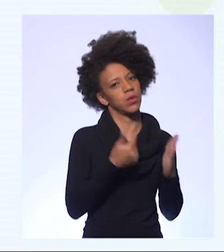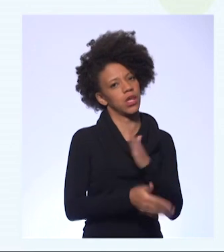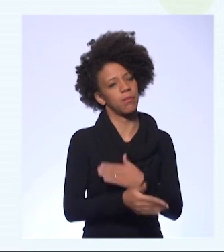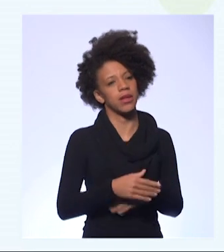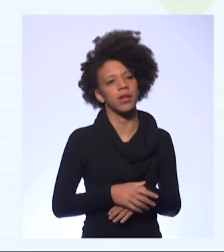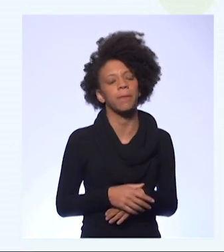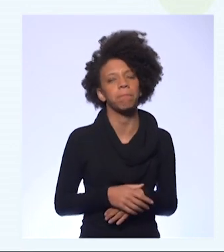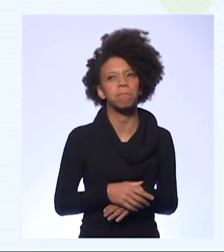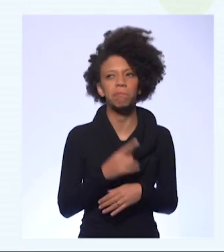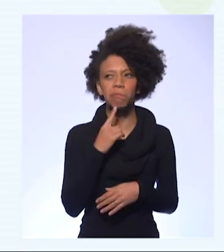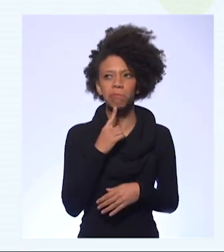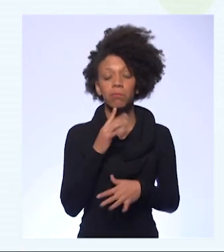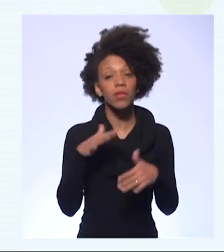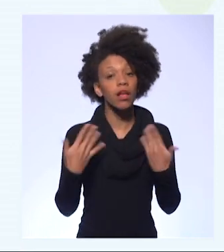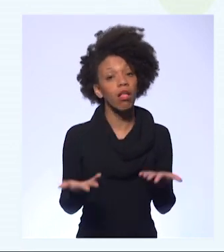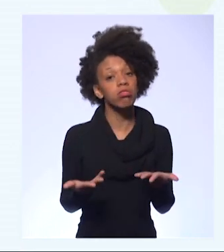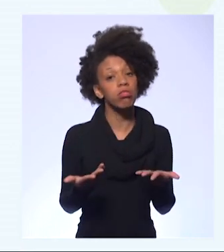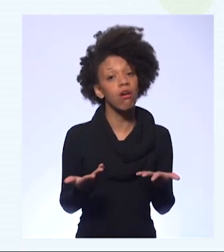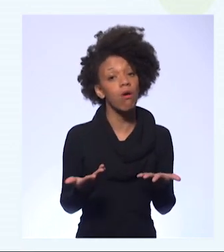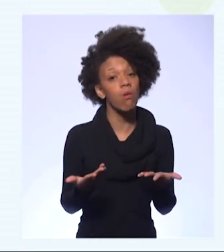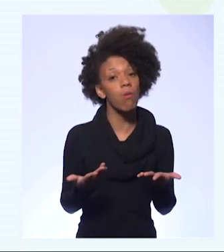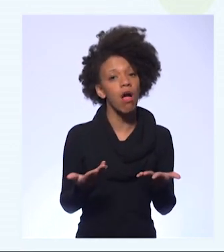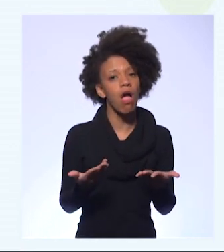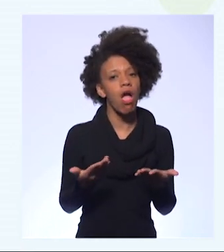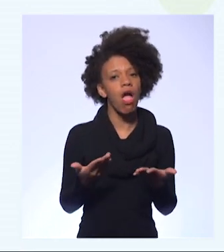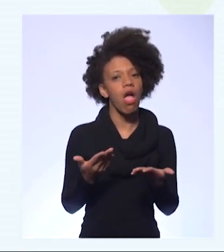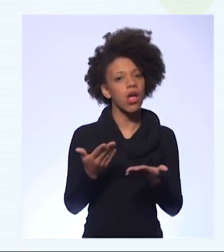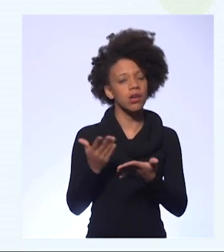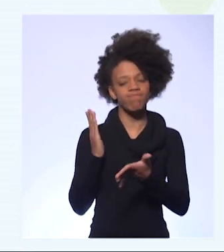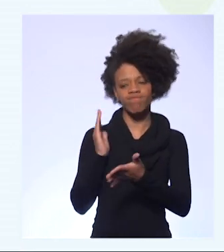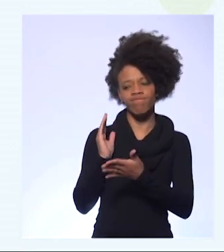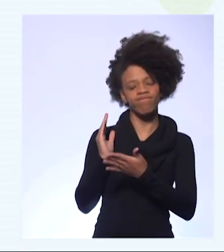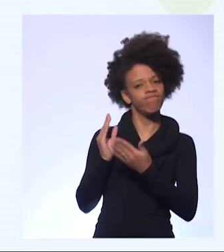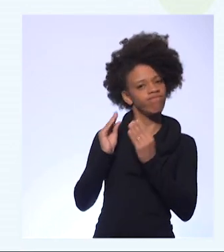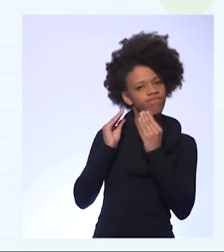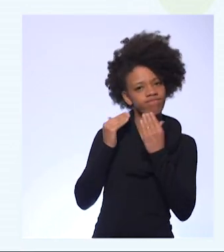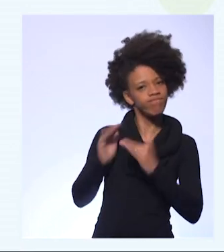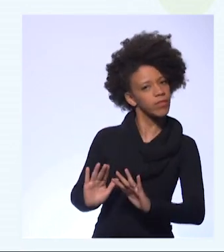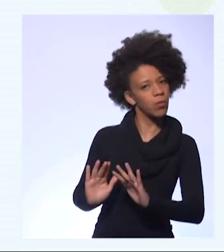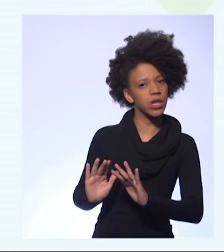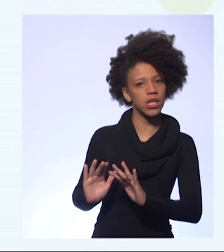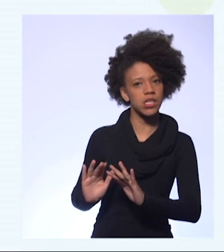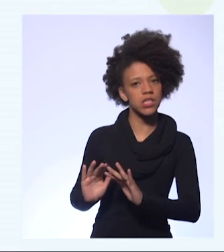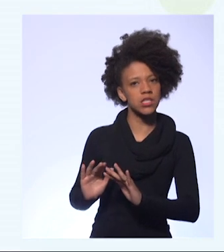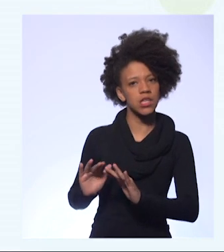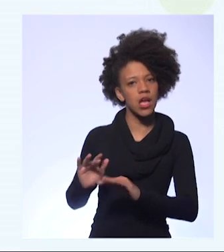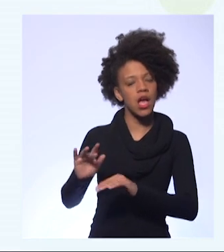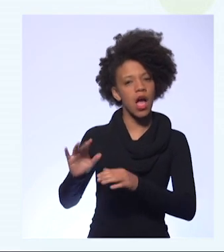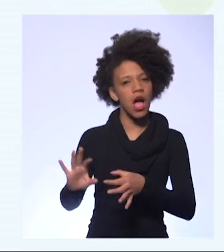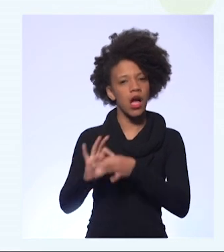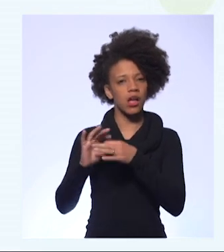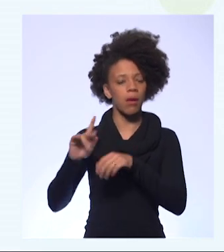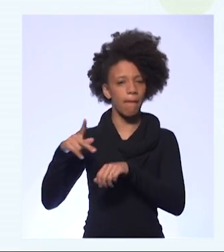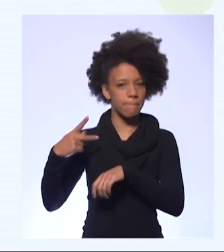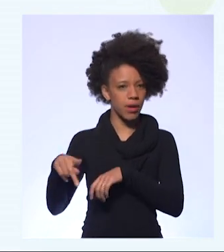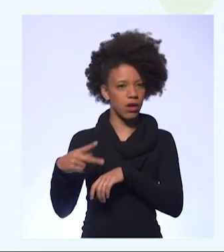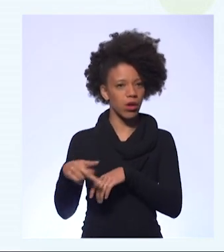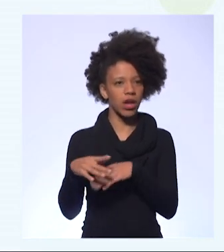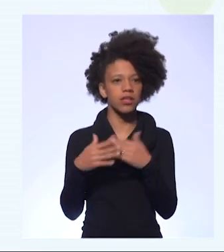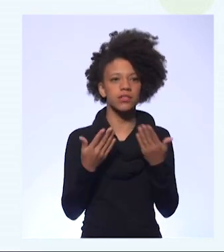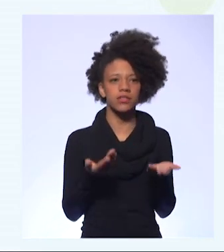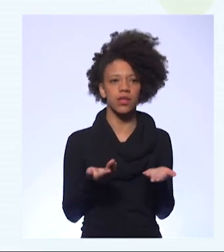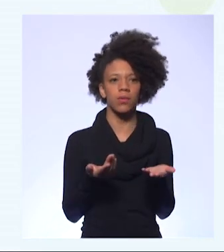isso é então ela recusou da o militar ao Paraguai e